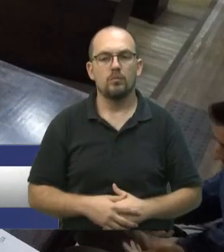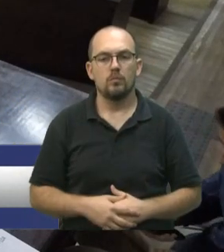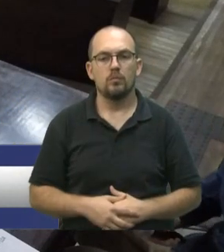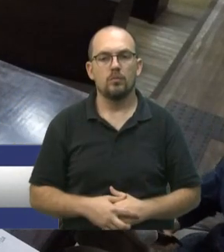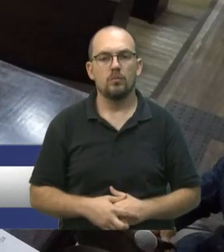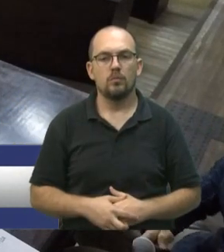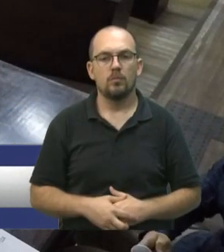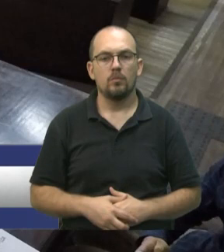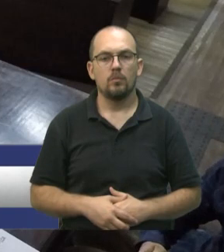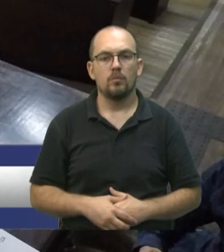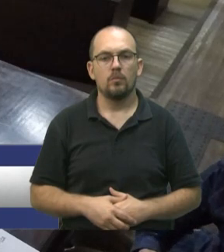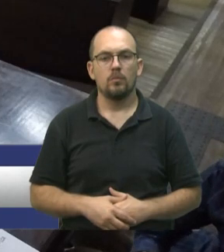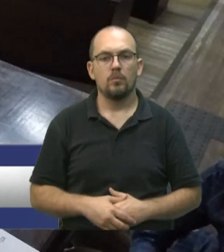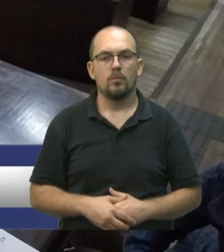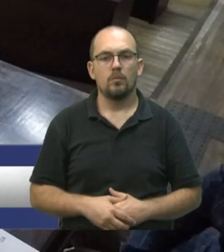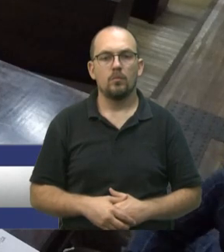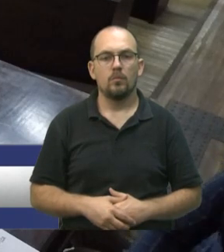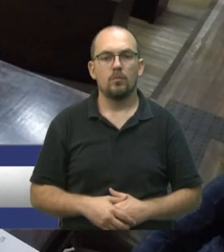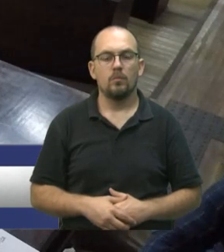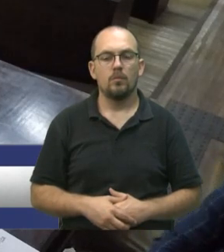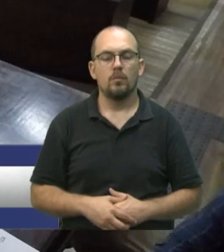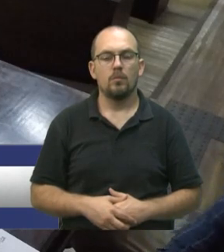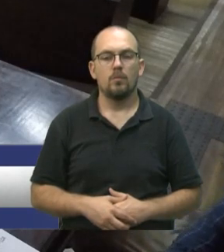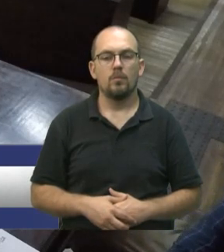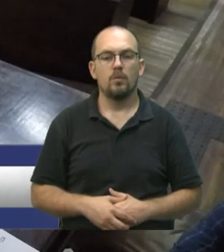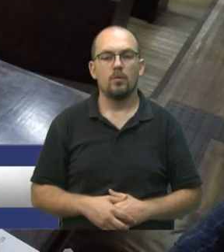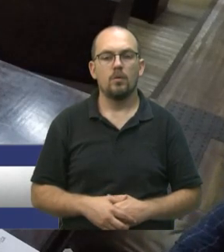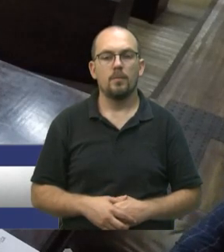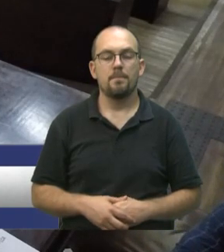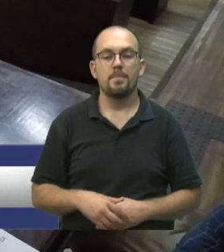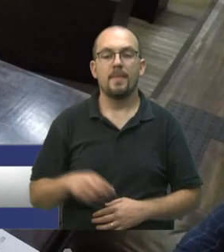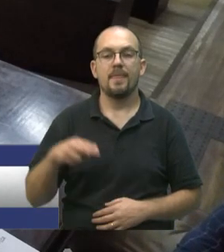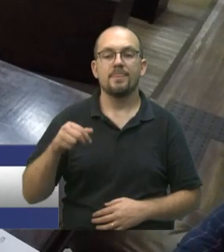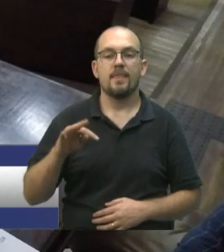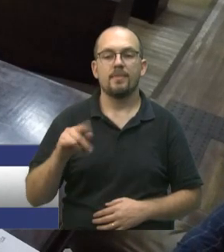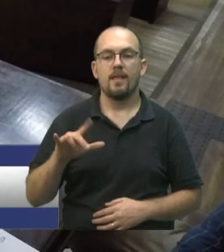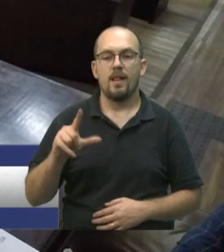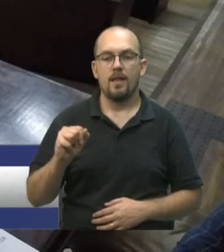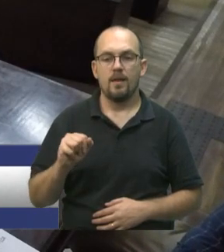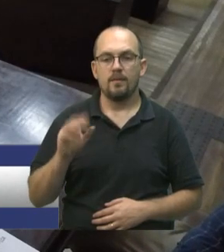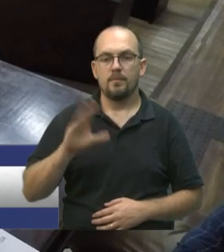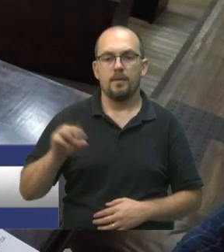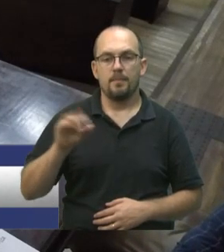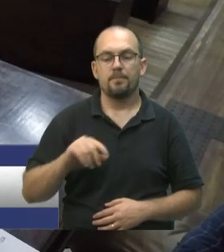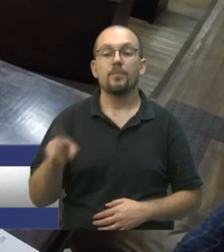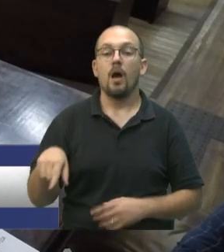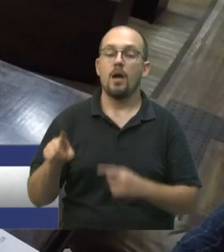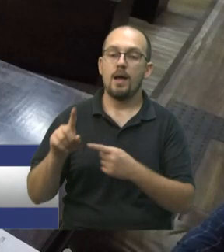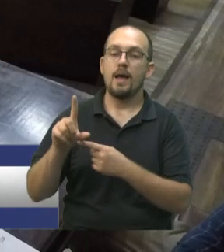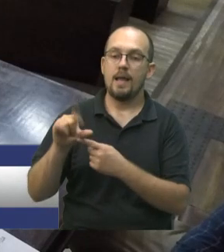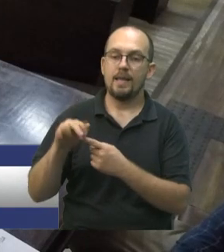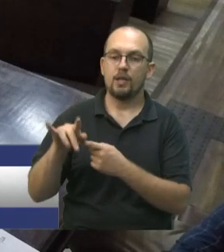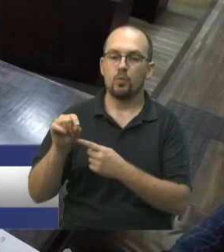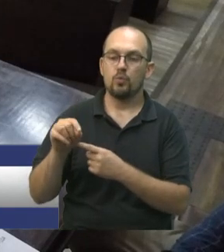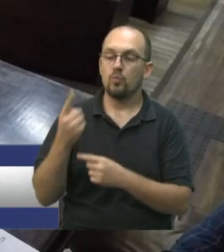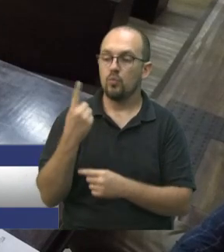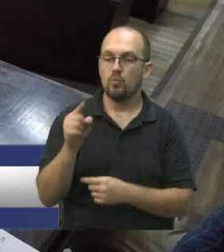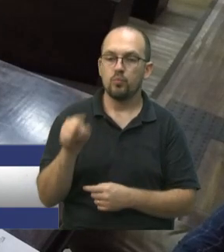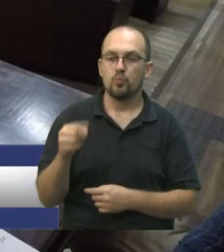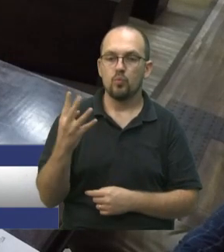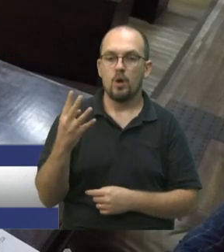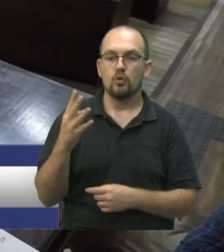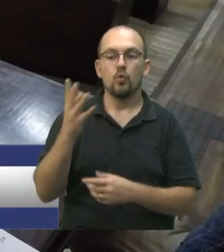coisa. Né? Do líquido. E 1,4 sobre o total da